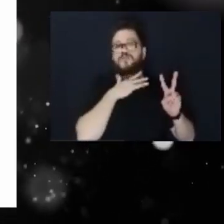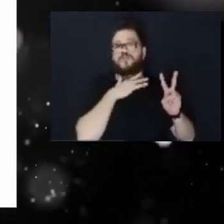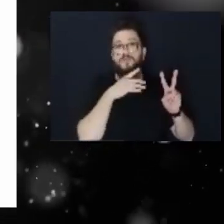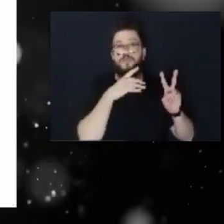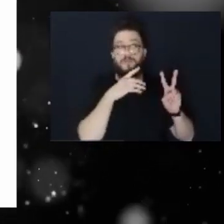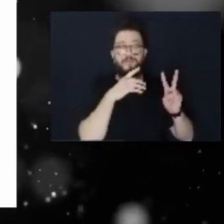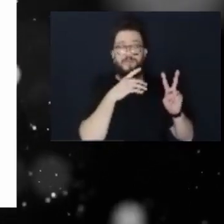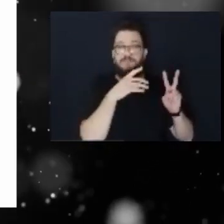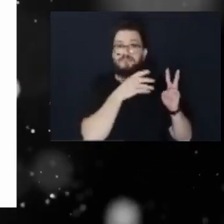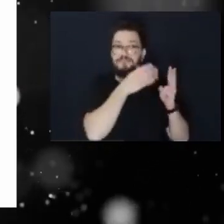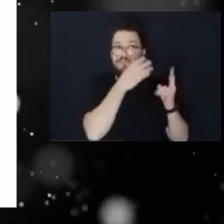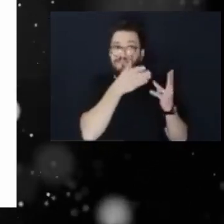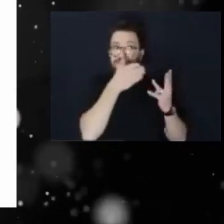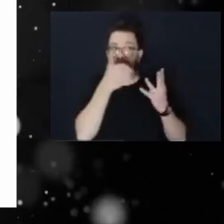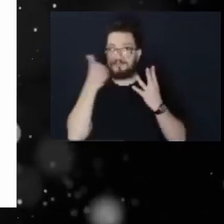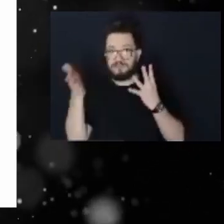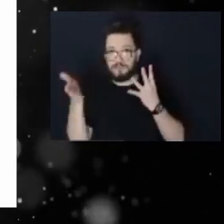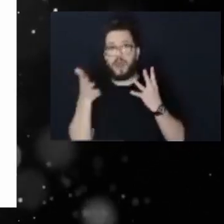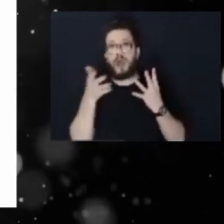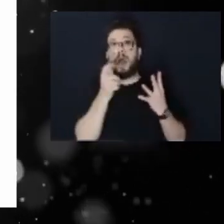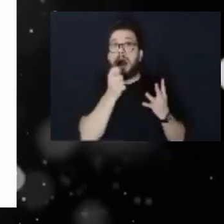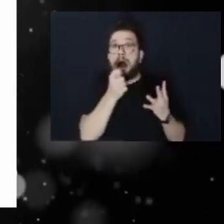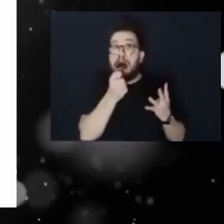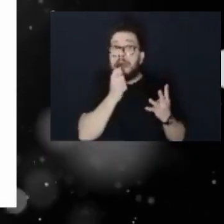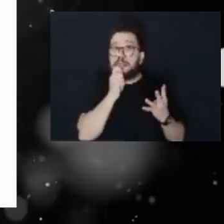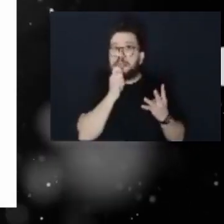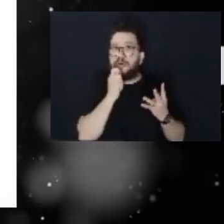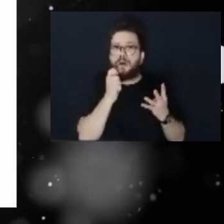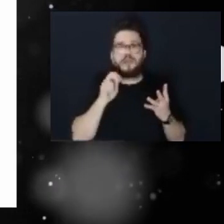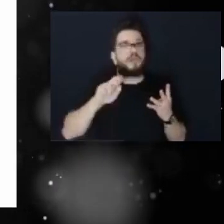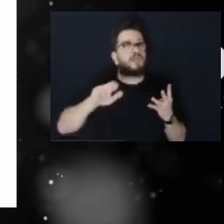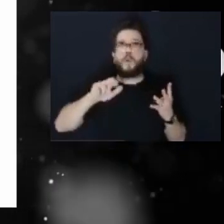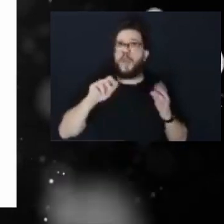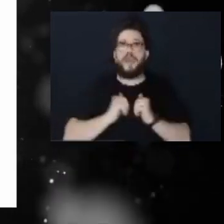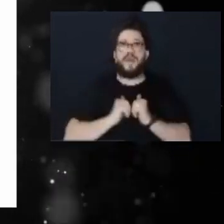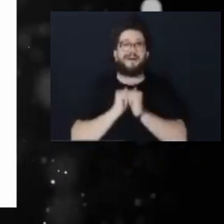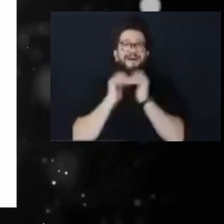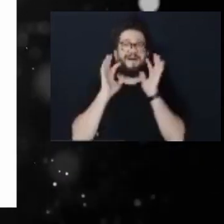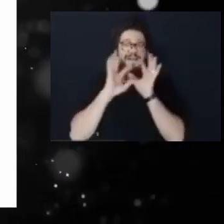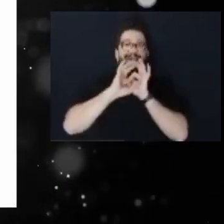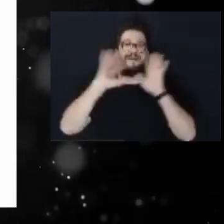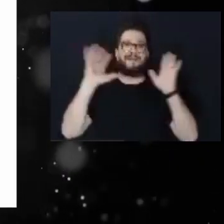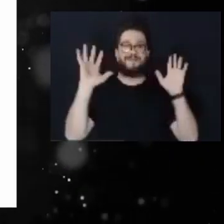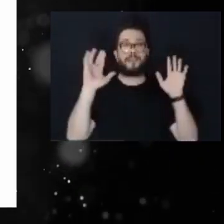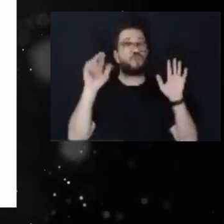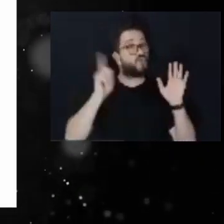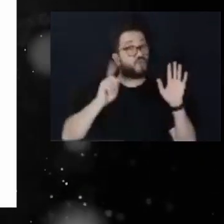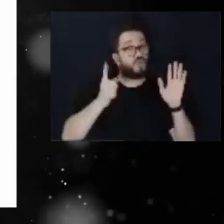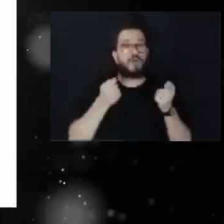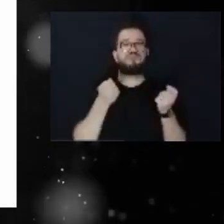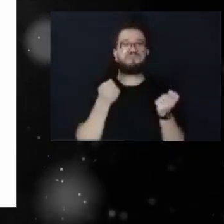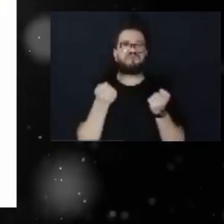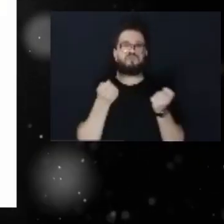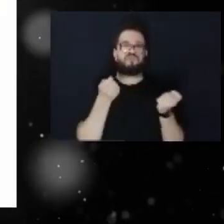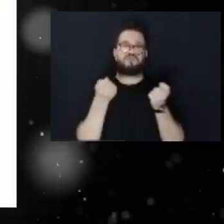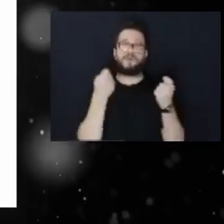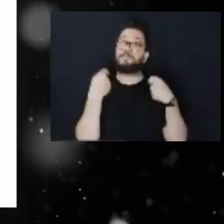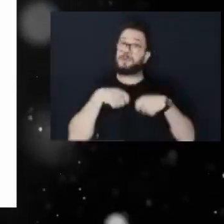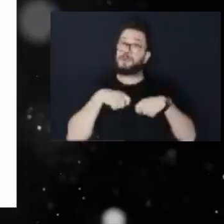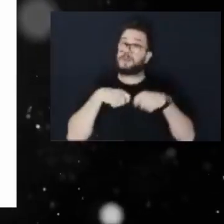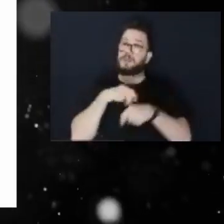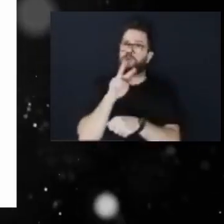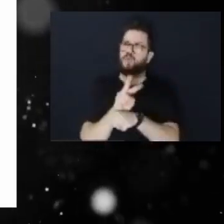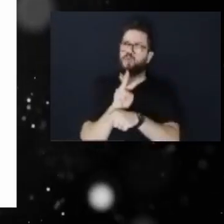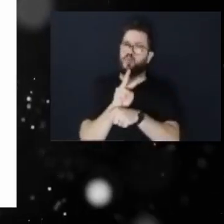de relaxamento das medidas restritivas. O mínimo que se deve fazer é manutenção dessas medidas para